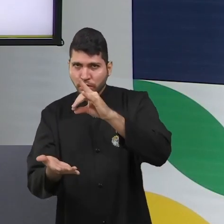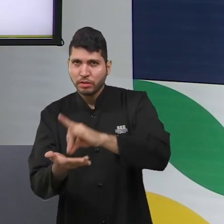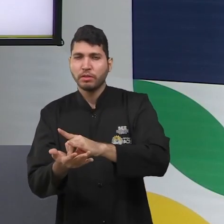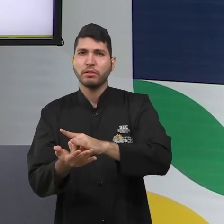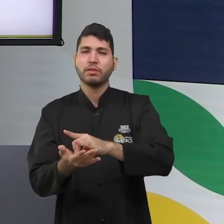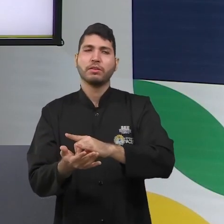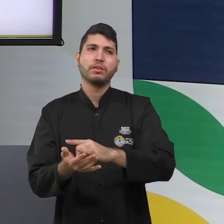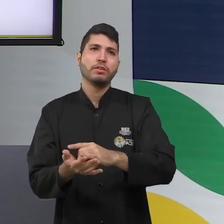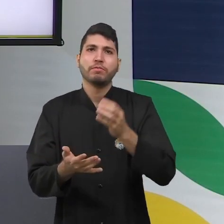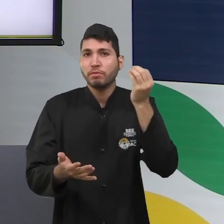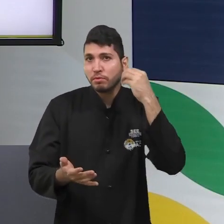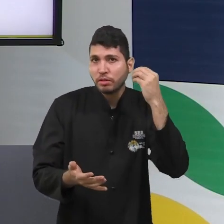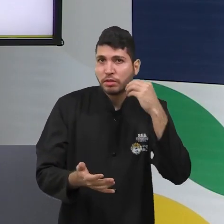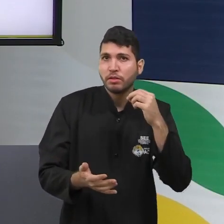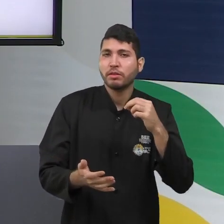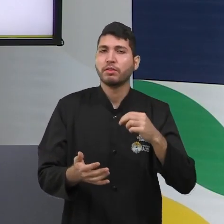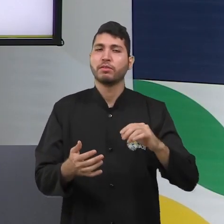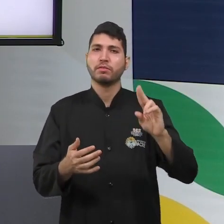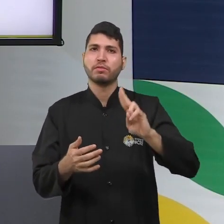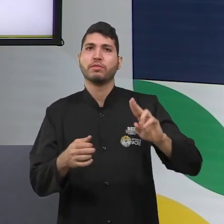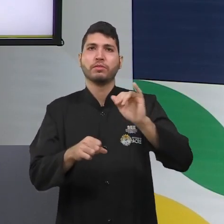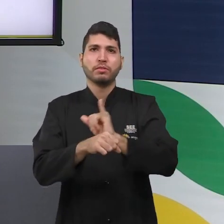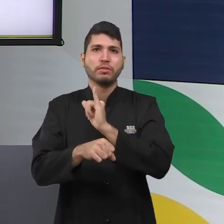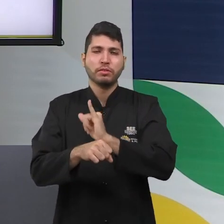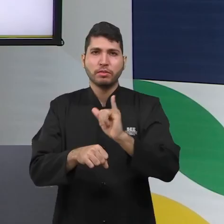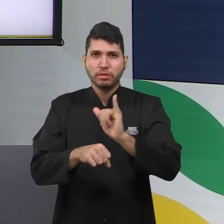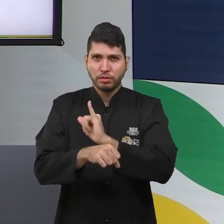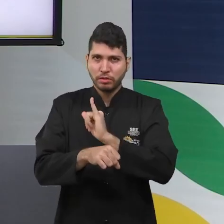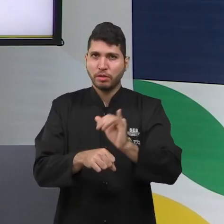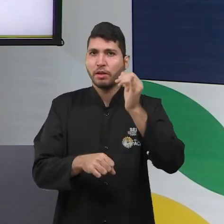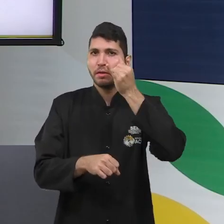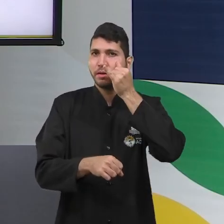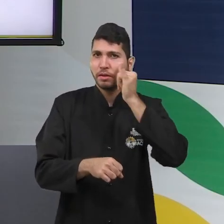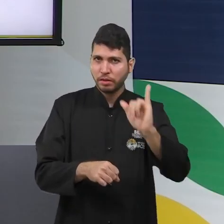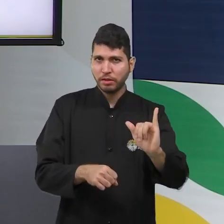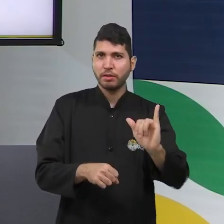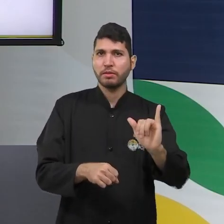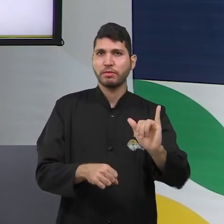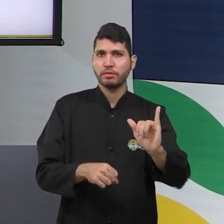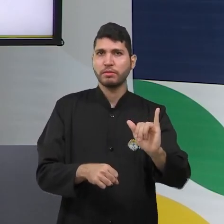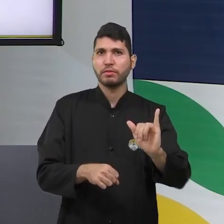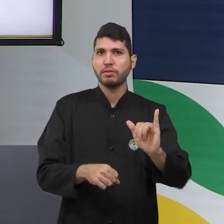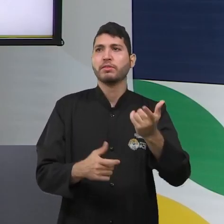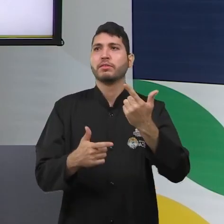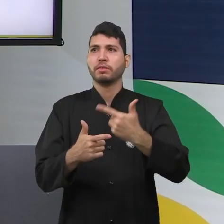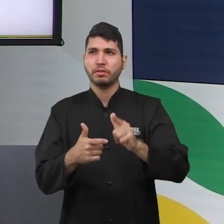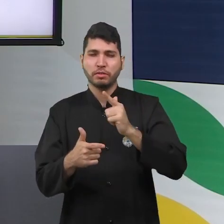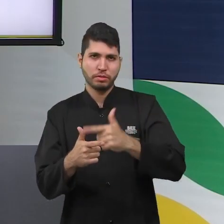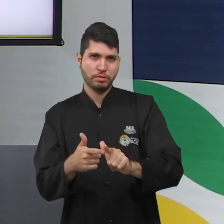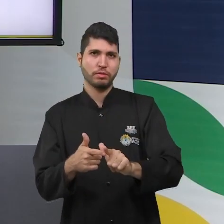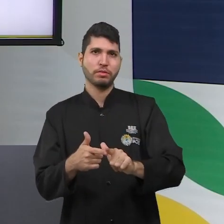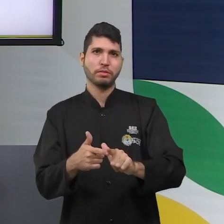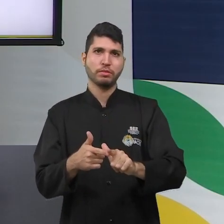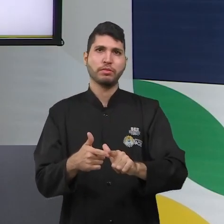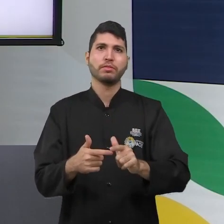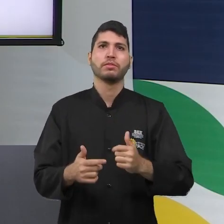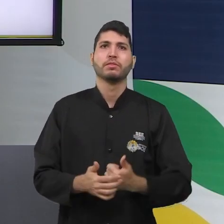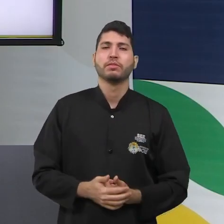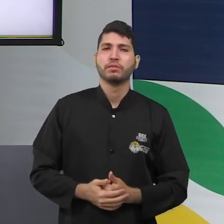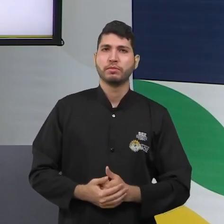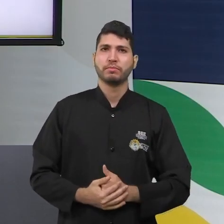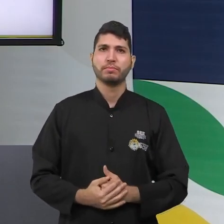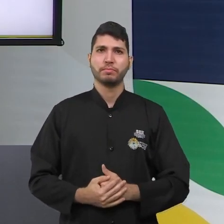buscar encontrar estratégias e adotar novos caminhos para sair daquela zona de repetição.